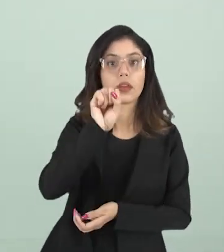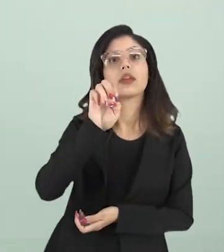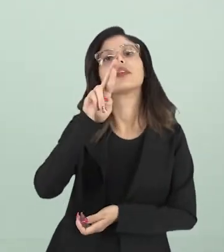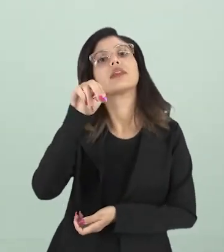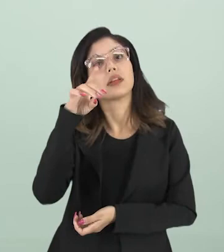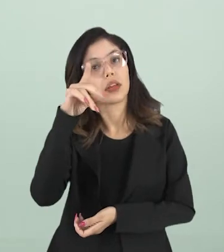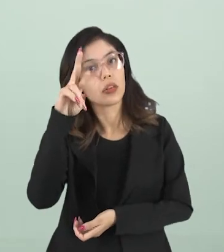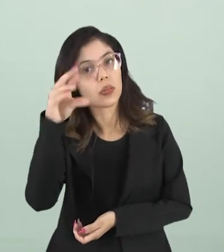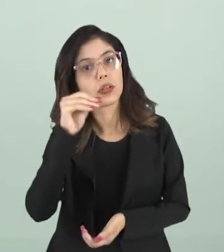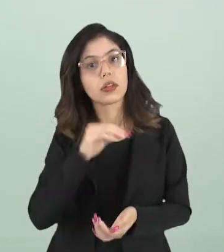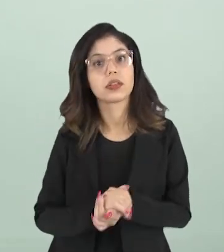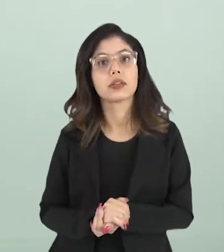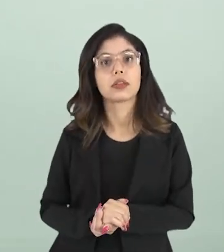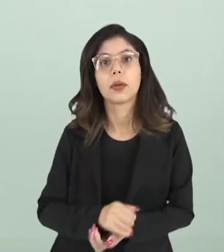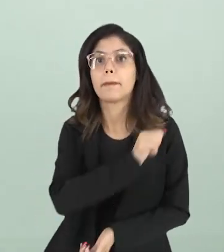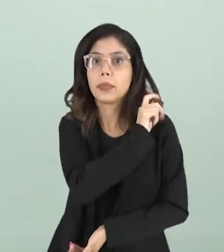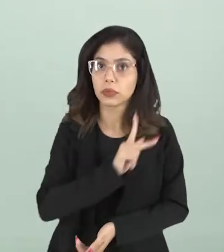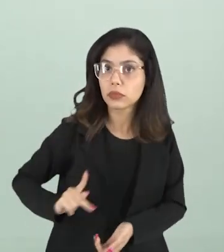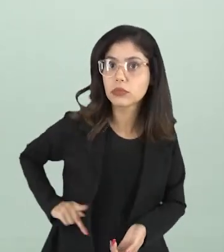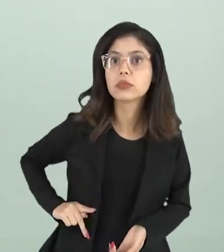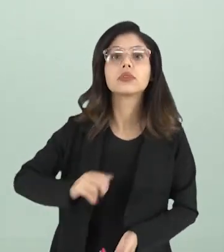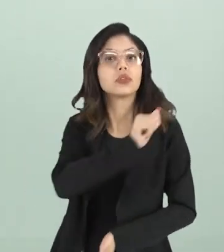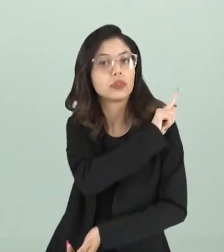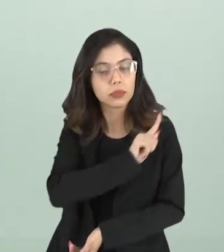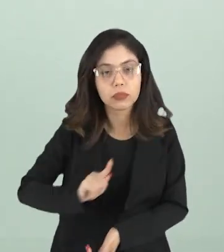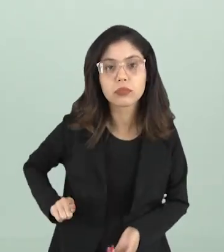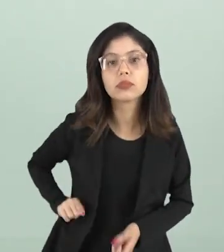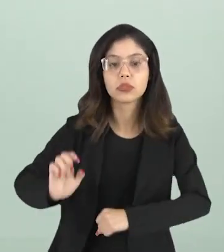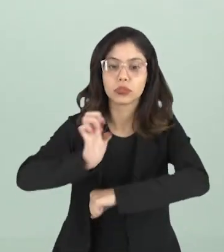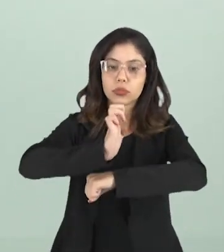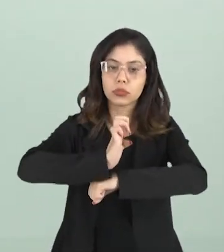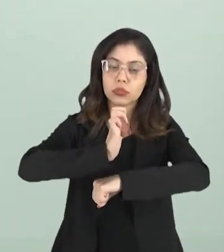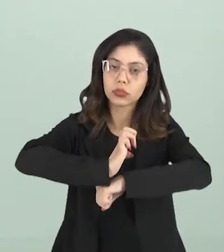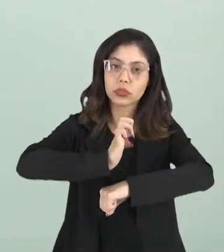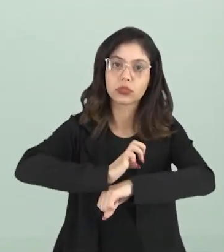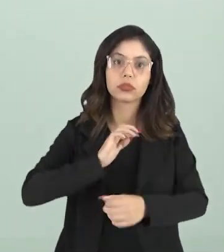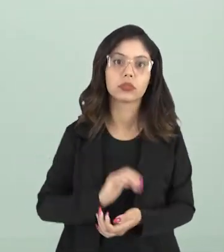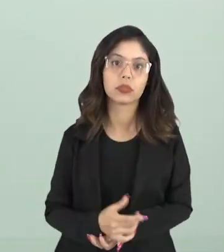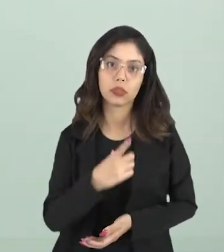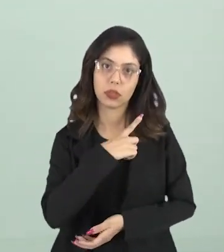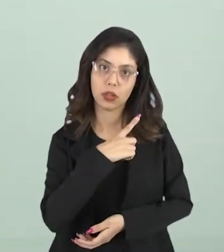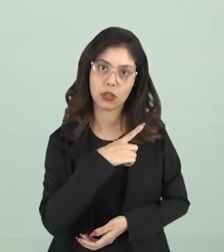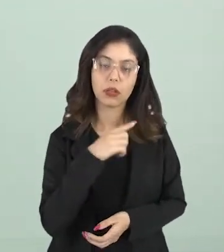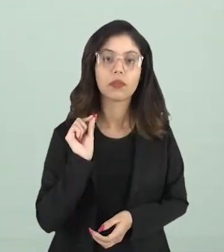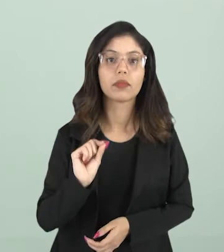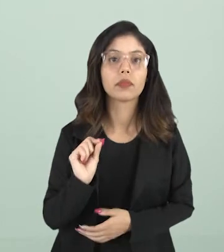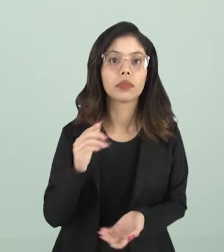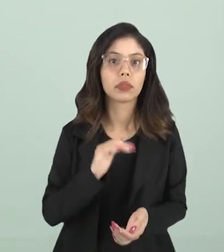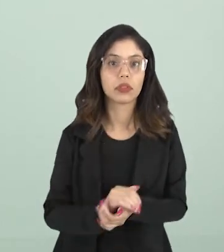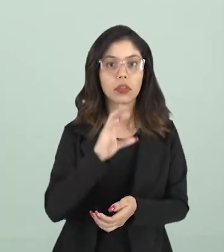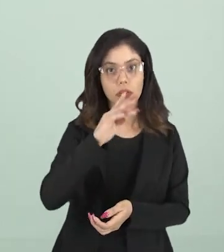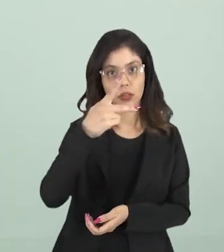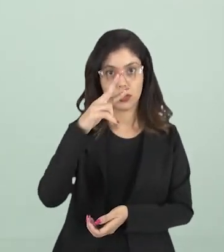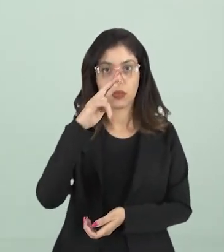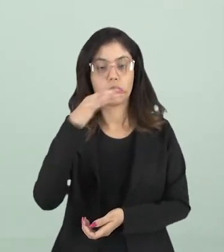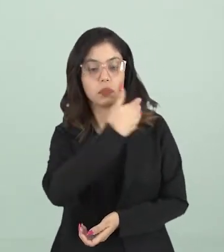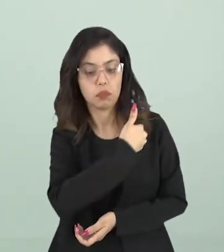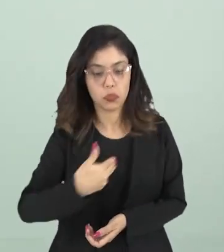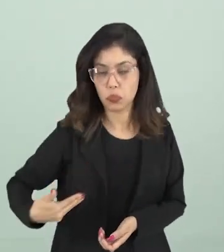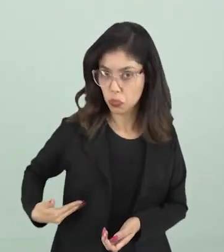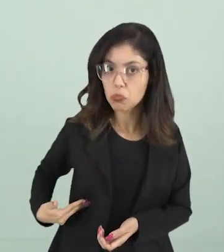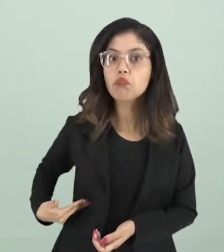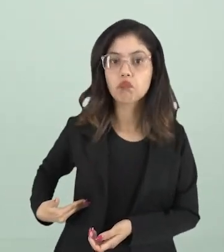senadores, presidente da República e governadores do estado para o exercício de funções públicas,